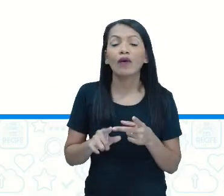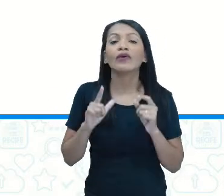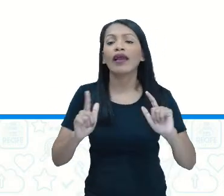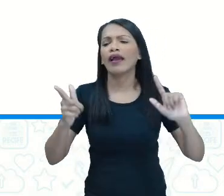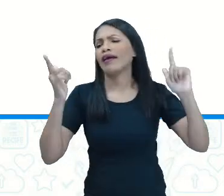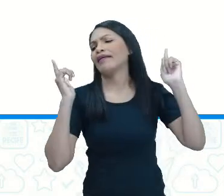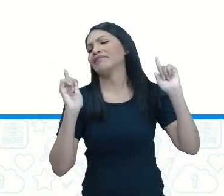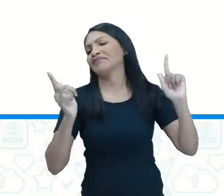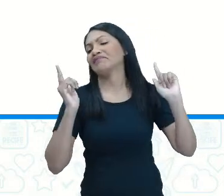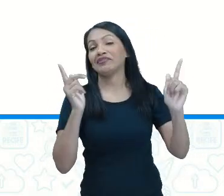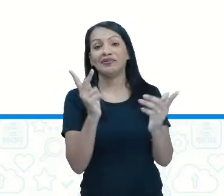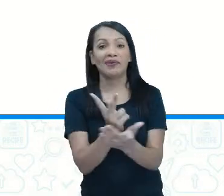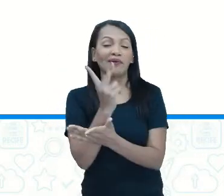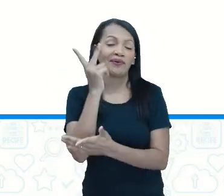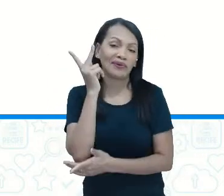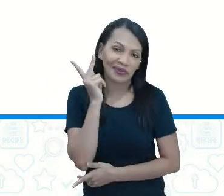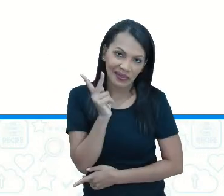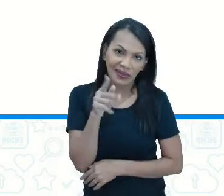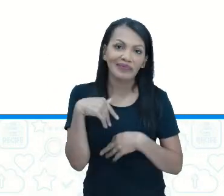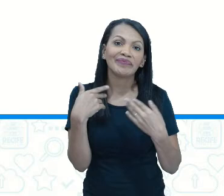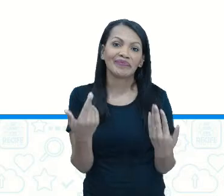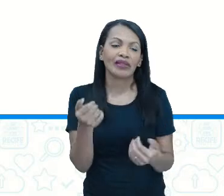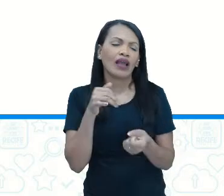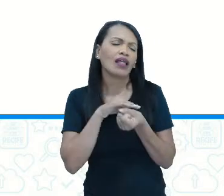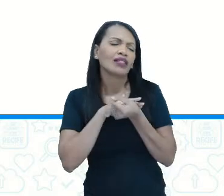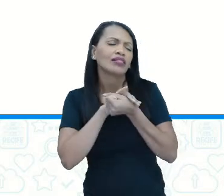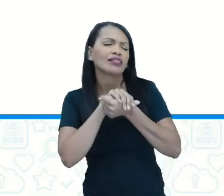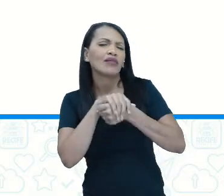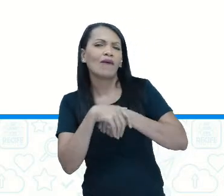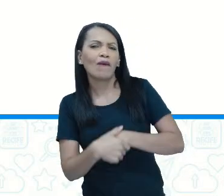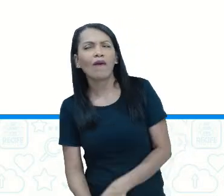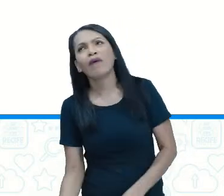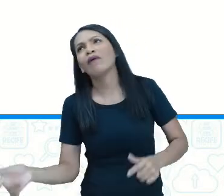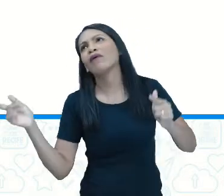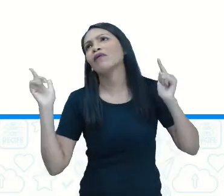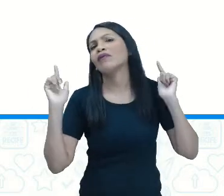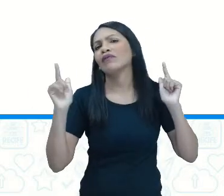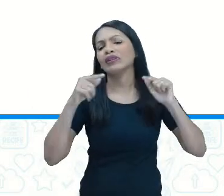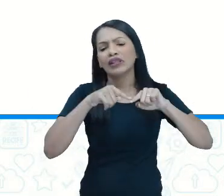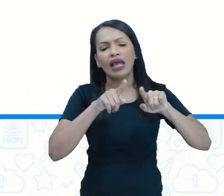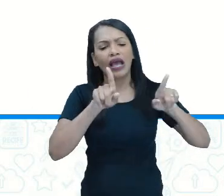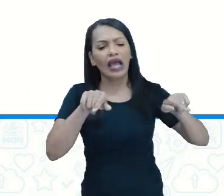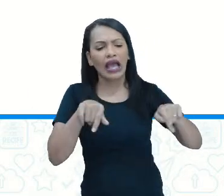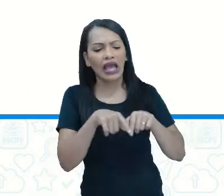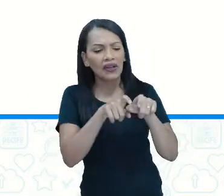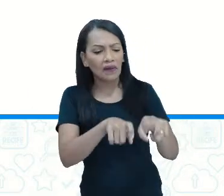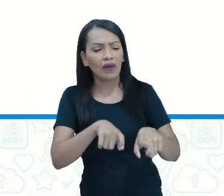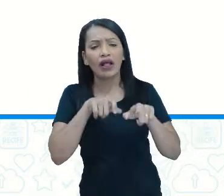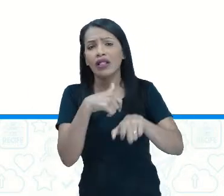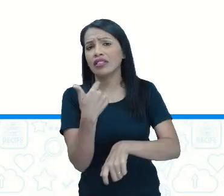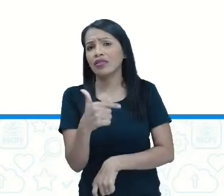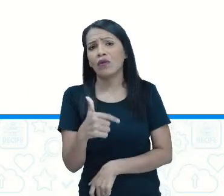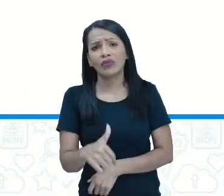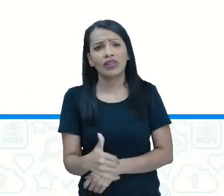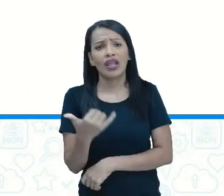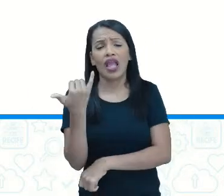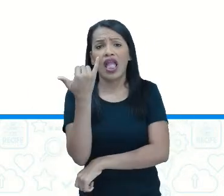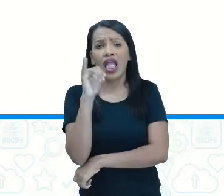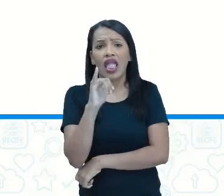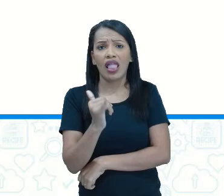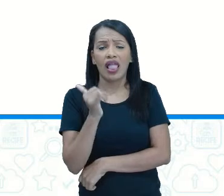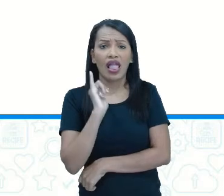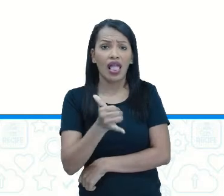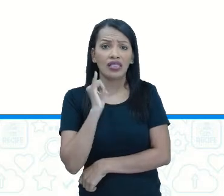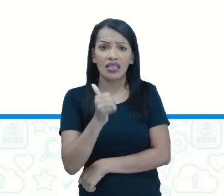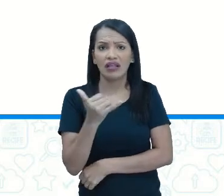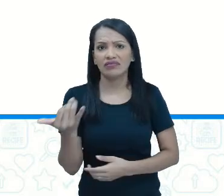diversão acontecia geralmente à noite, na área rural, sem energia, não é? Então,